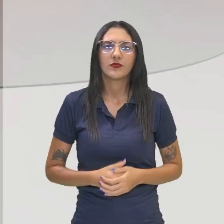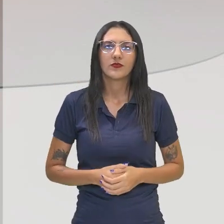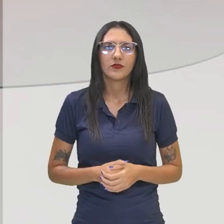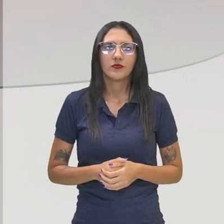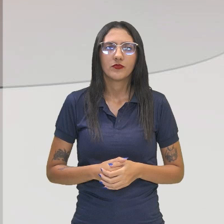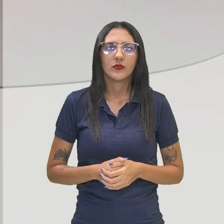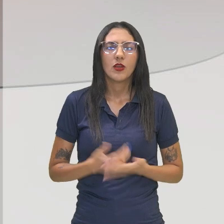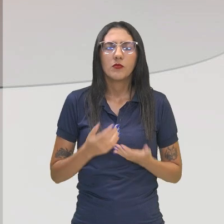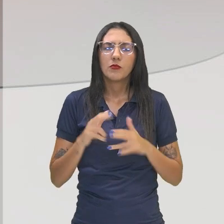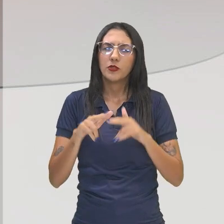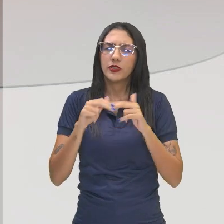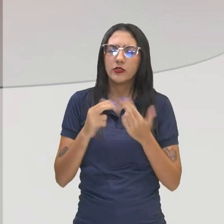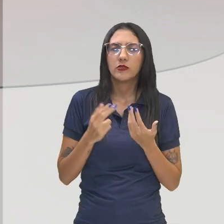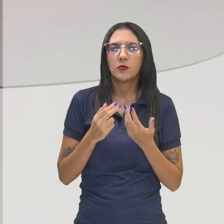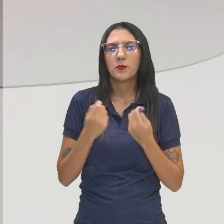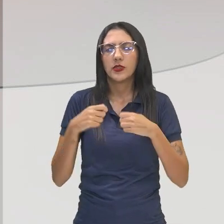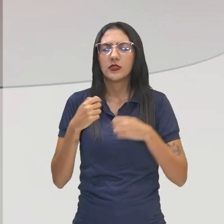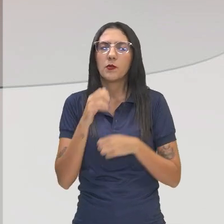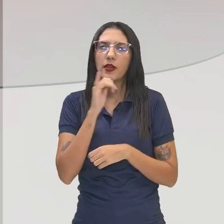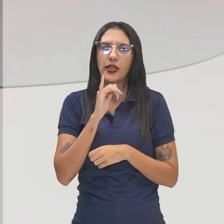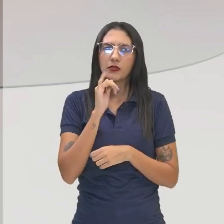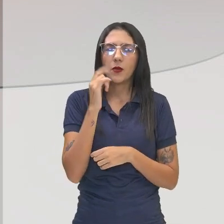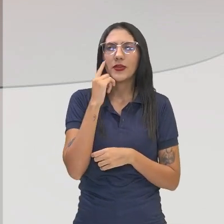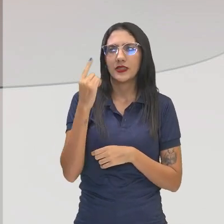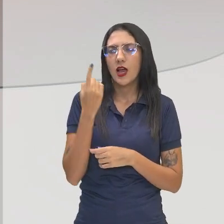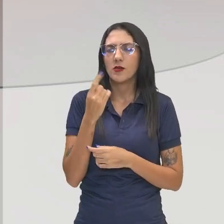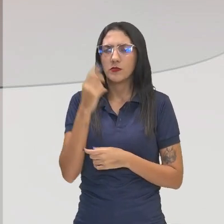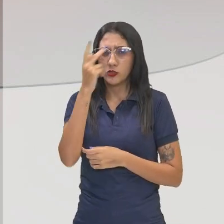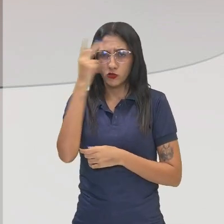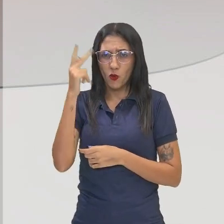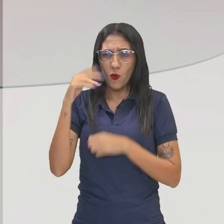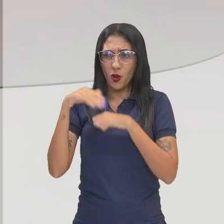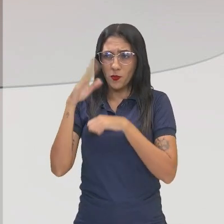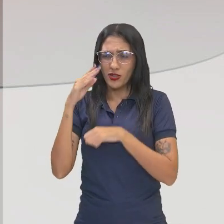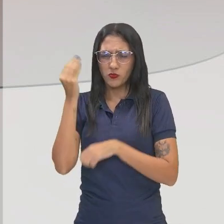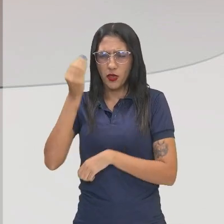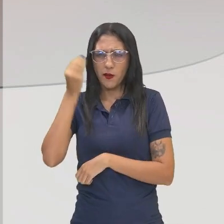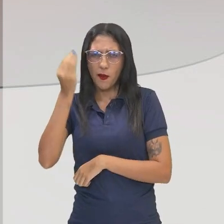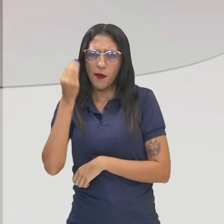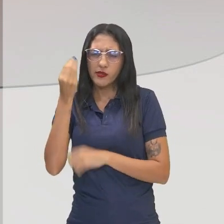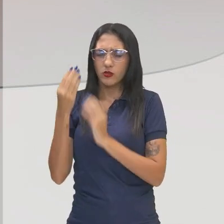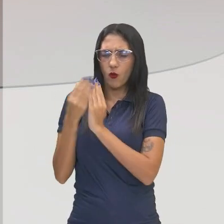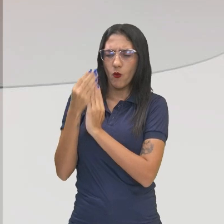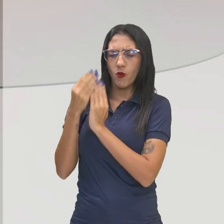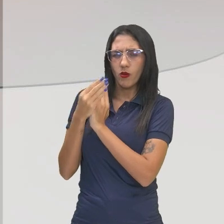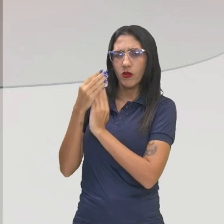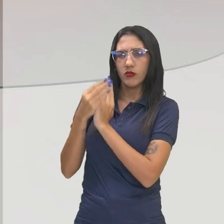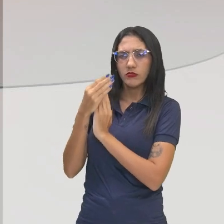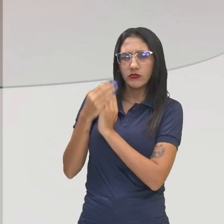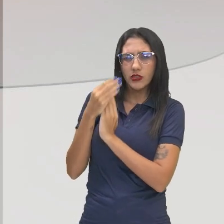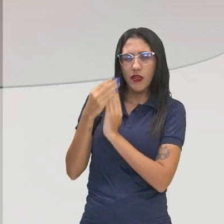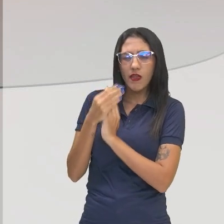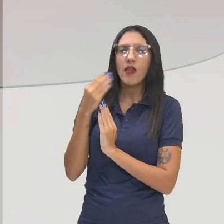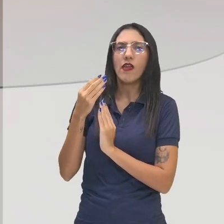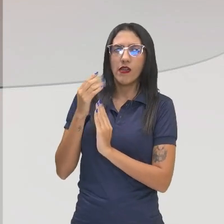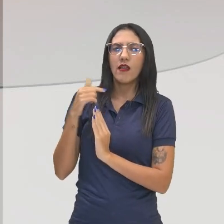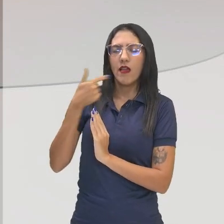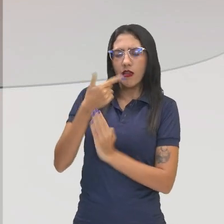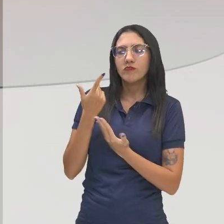pessoas mais velhas, né, com mais tempo, é sempre muito precioso, pois ele está o